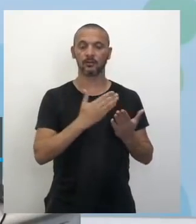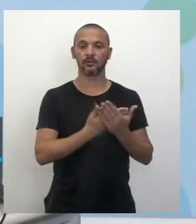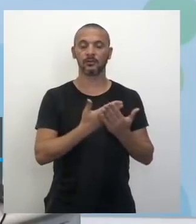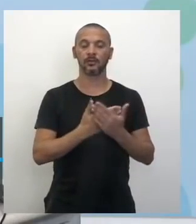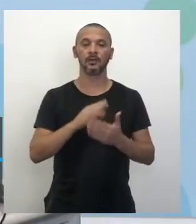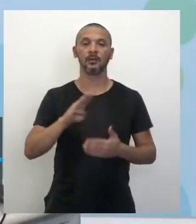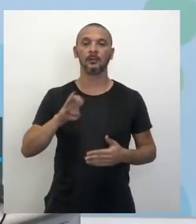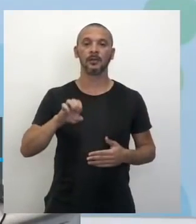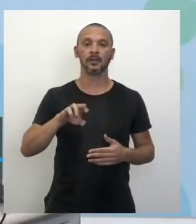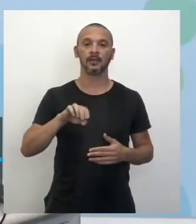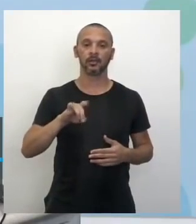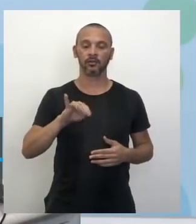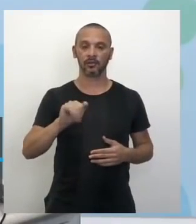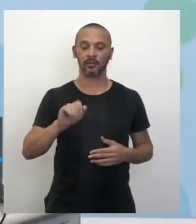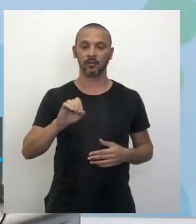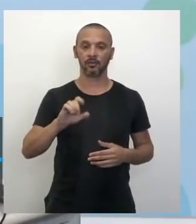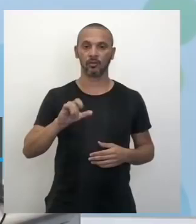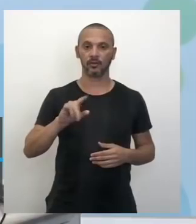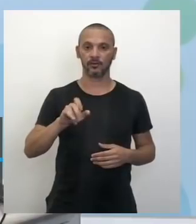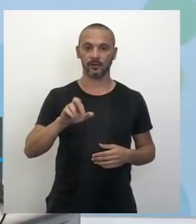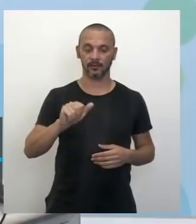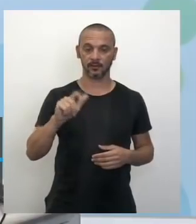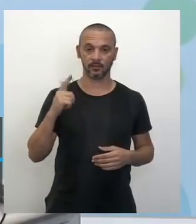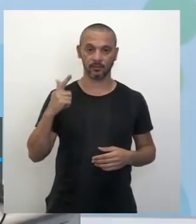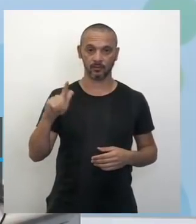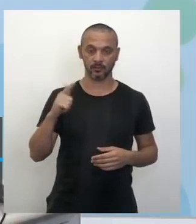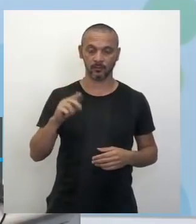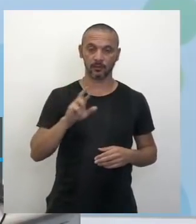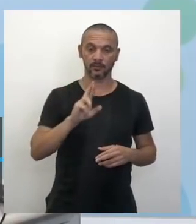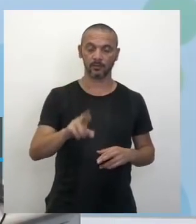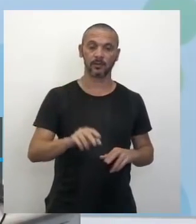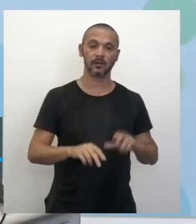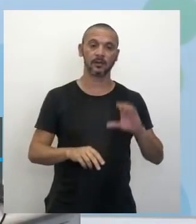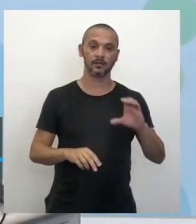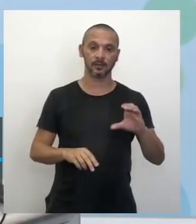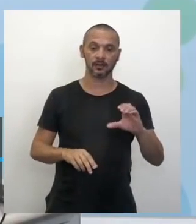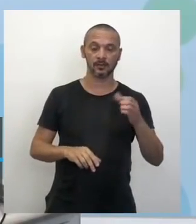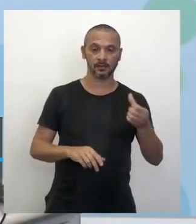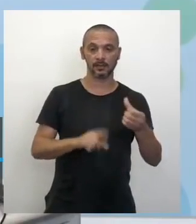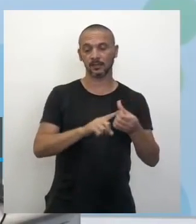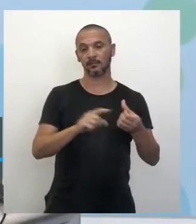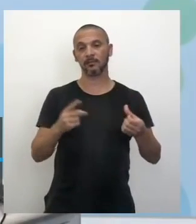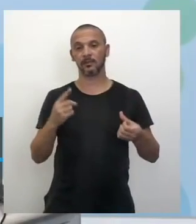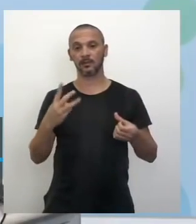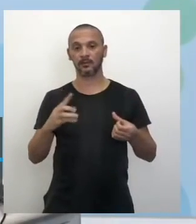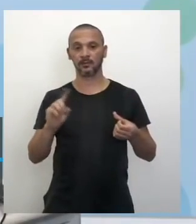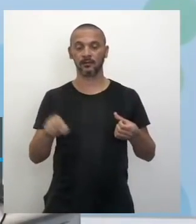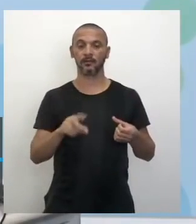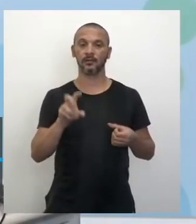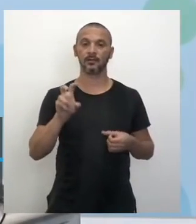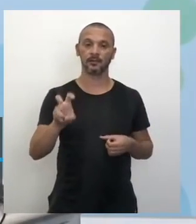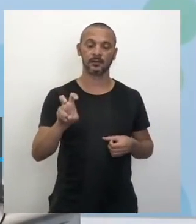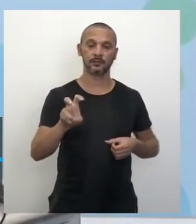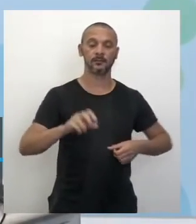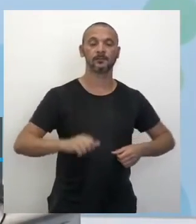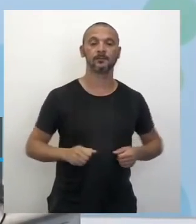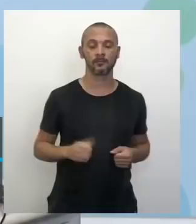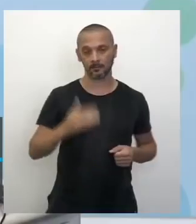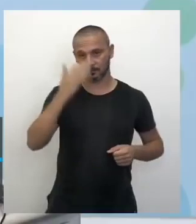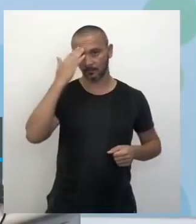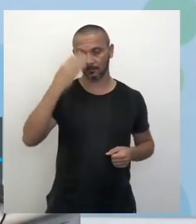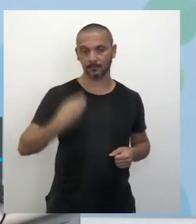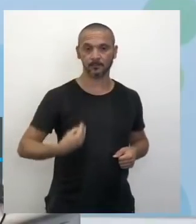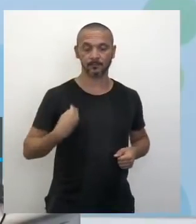Benedita Oliveira, Ale, Guarulhos, e eles responderam, respectivamente, 6 e 13,5, 13,5. Obrigado